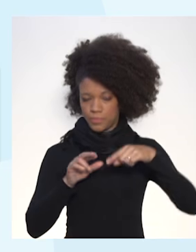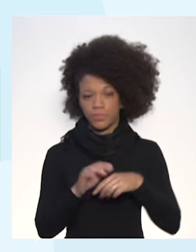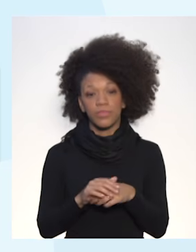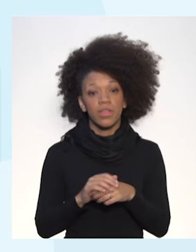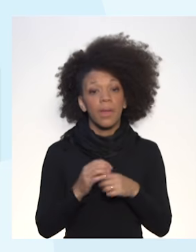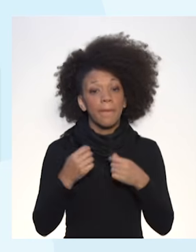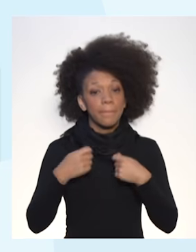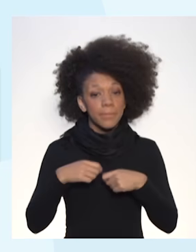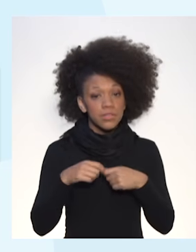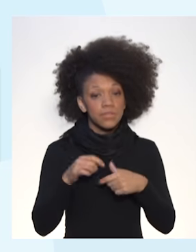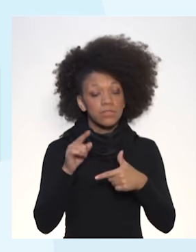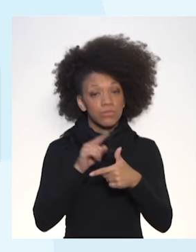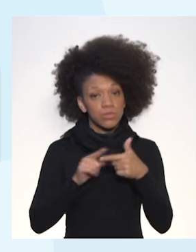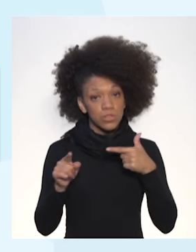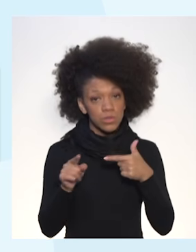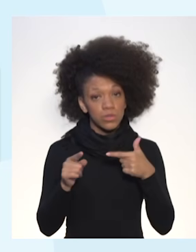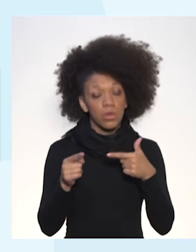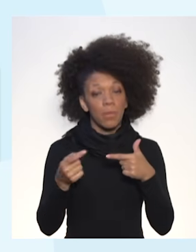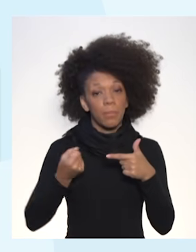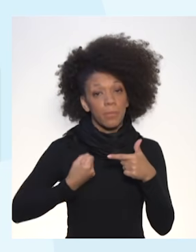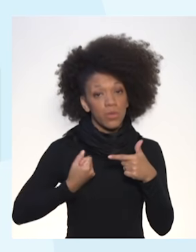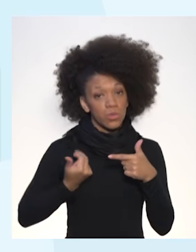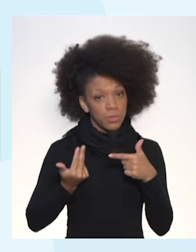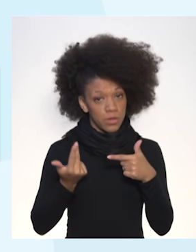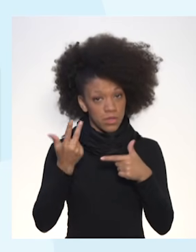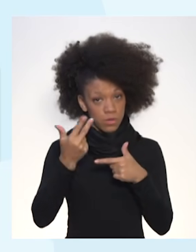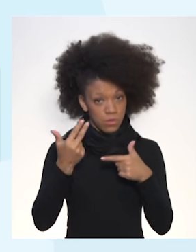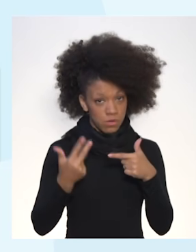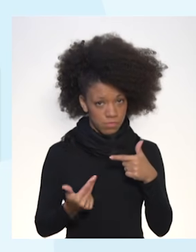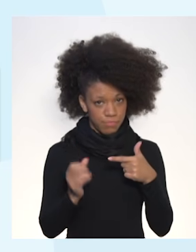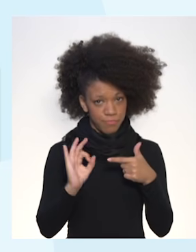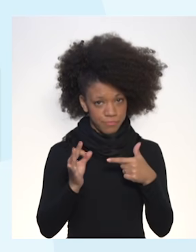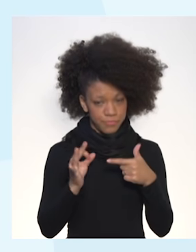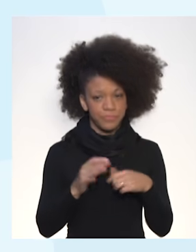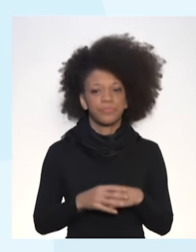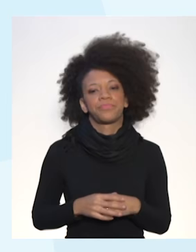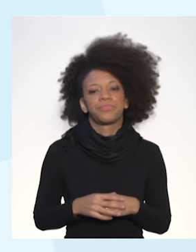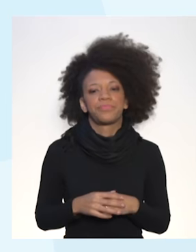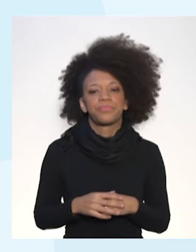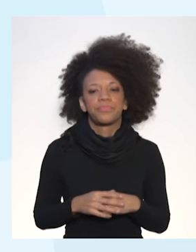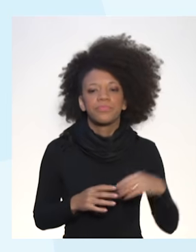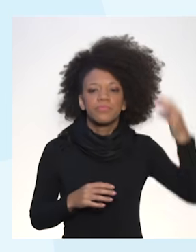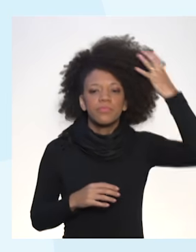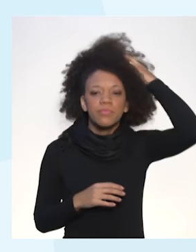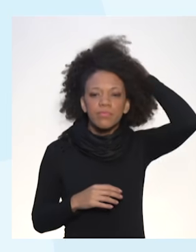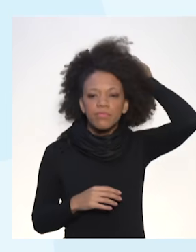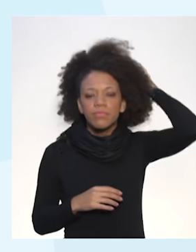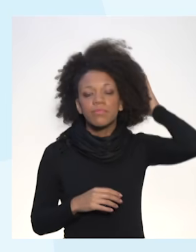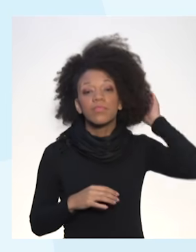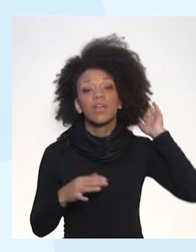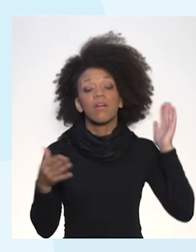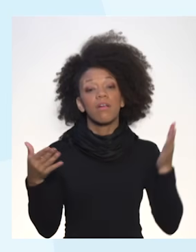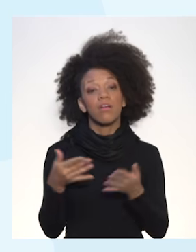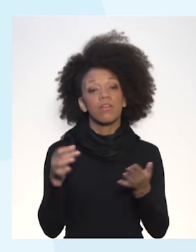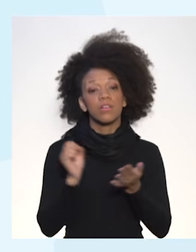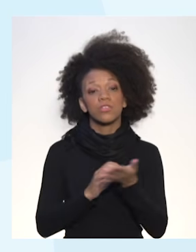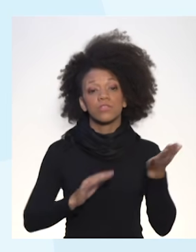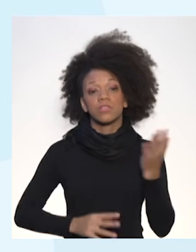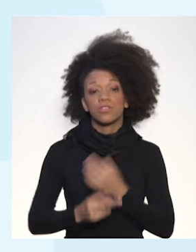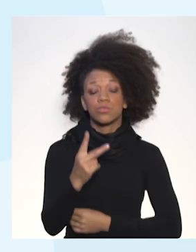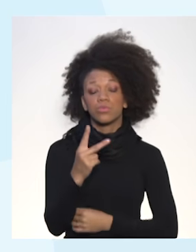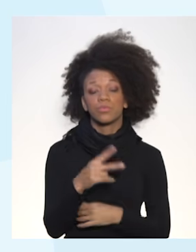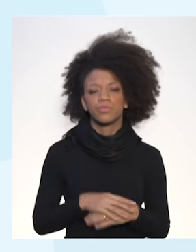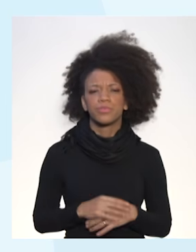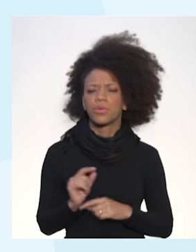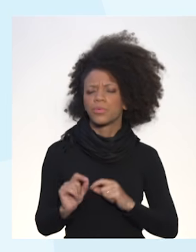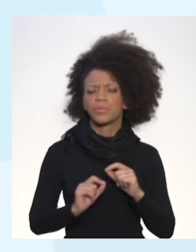Deixa eu apagar aqui, né, para não ficar bagunçada a telinha para você, tá bom? Vamos lá, então. Então, agora, nessa atividade 2 aí, Osmar, o